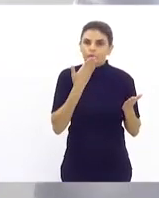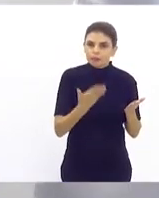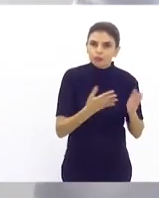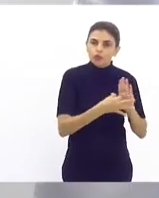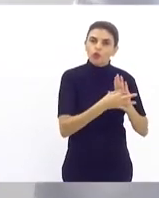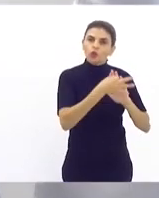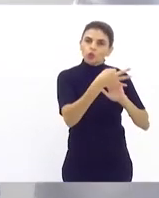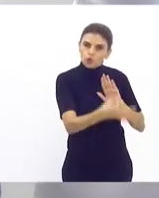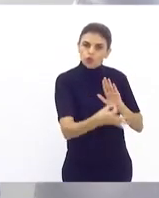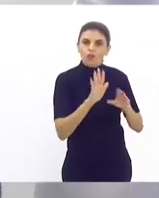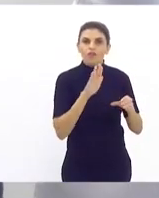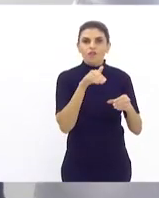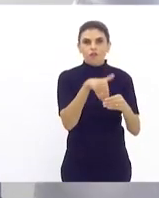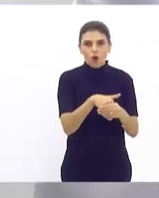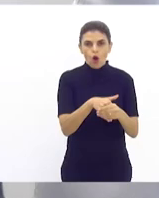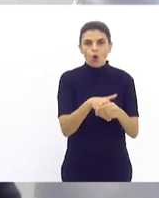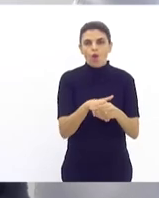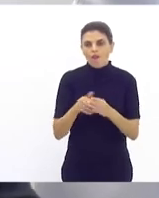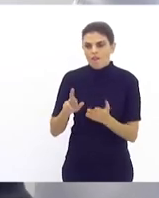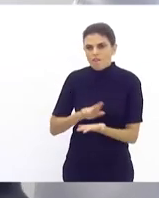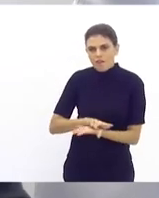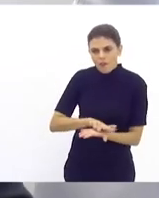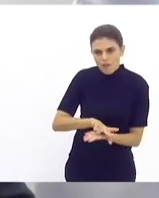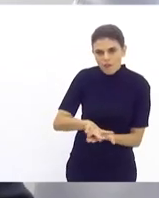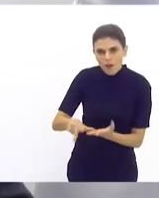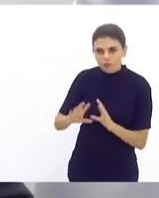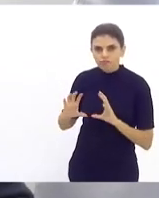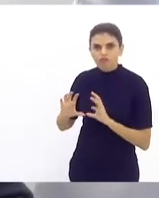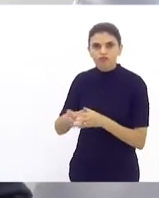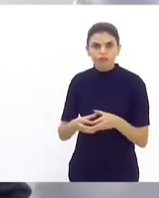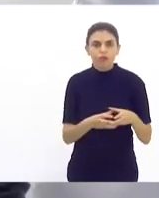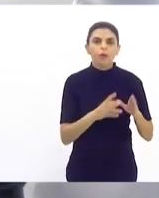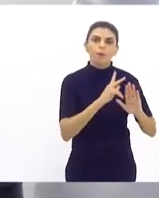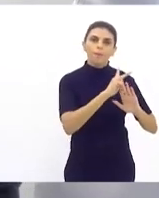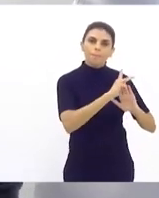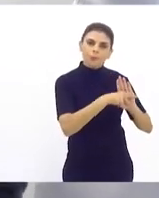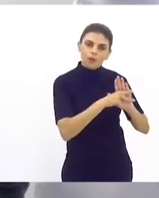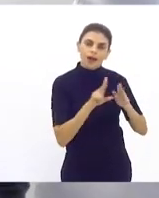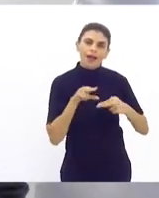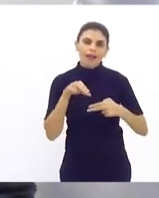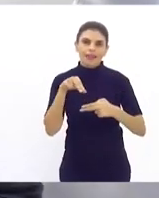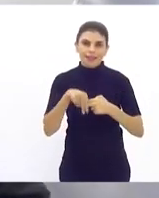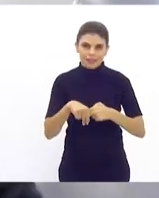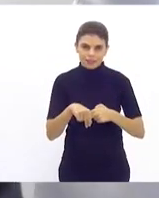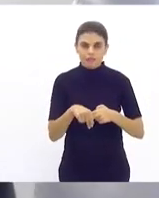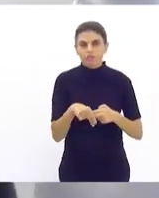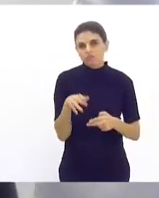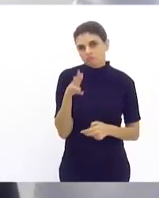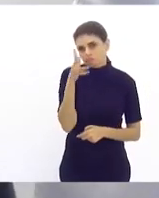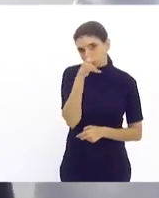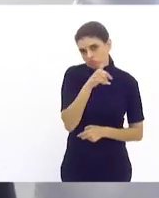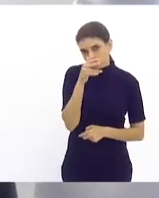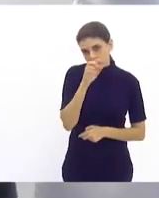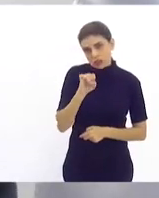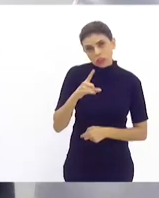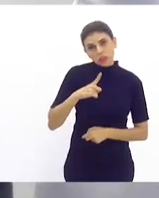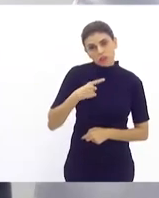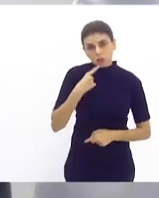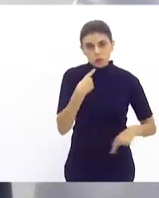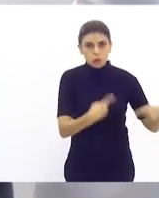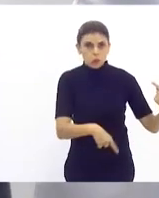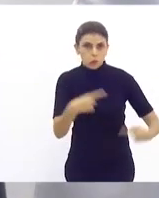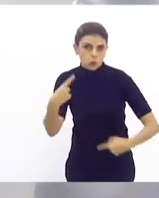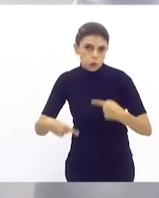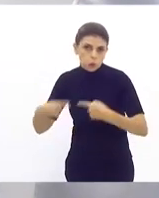Eu vou sugerir o voto em bloco desses projetos, que são projetos pela anexação, salvo se tiver alguma discussão e